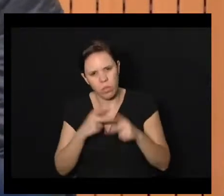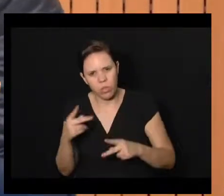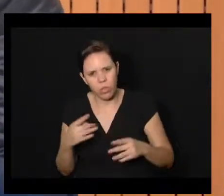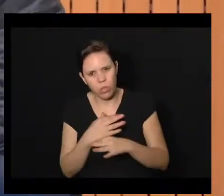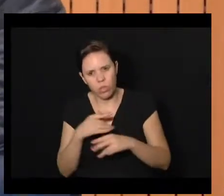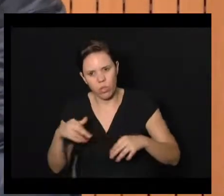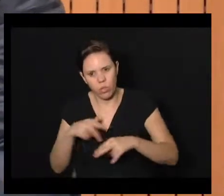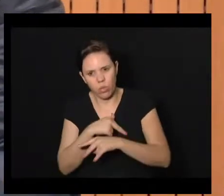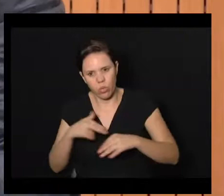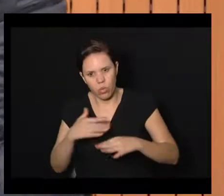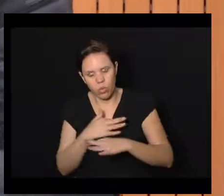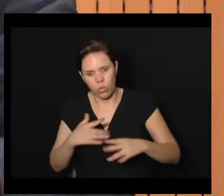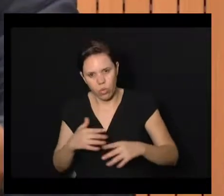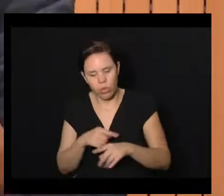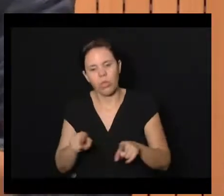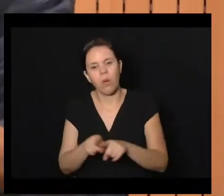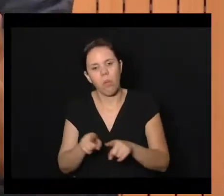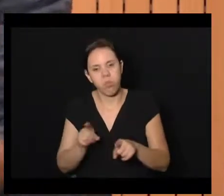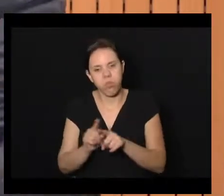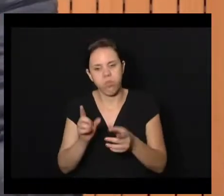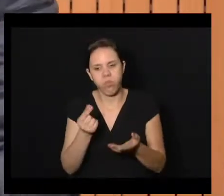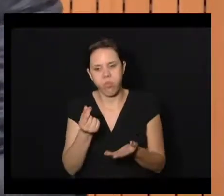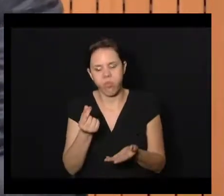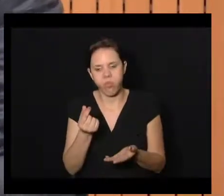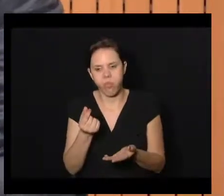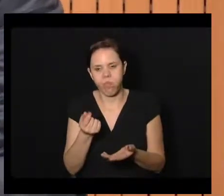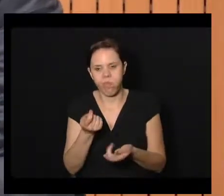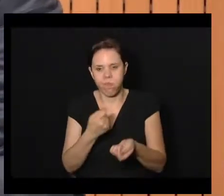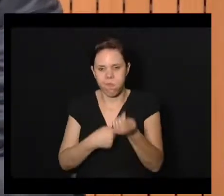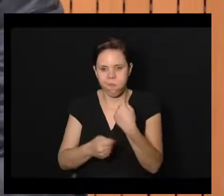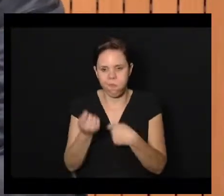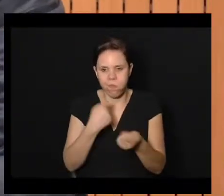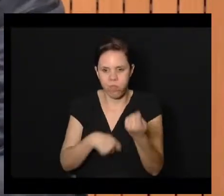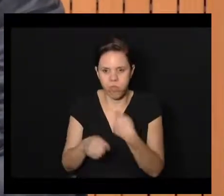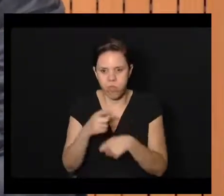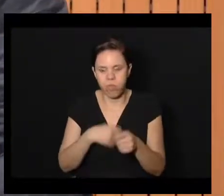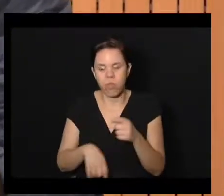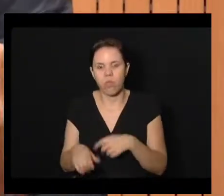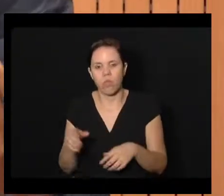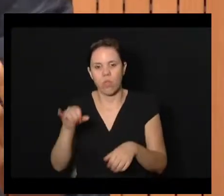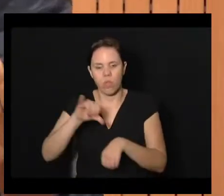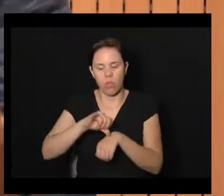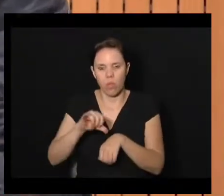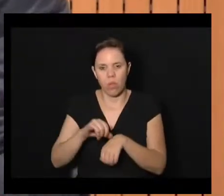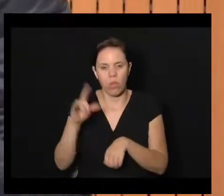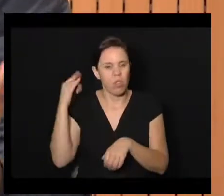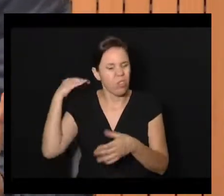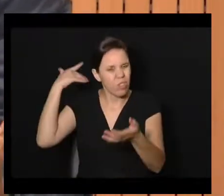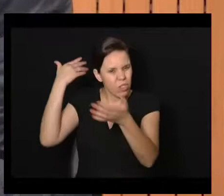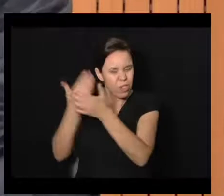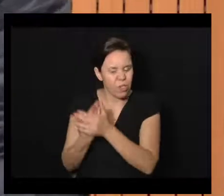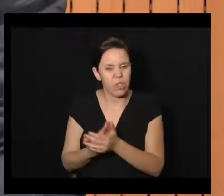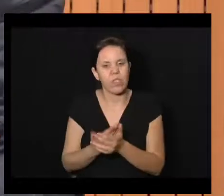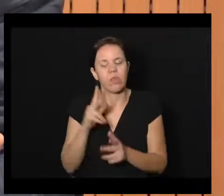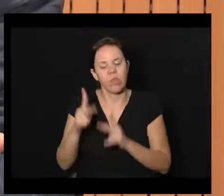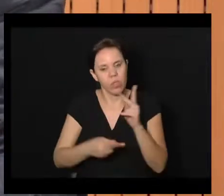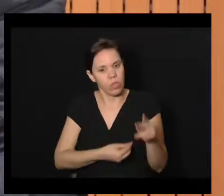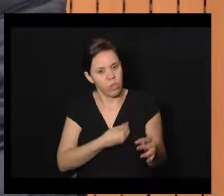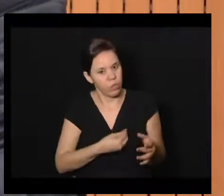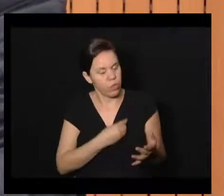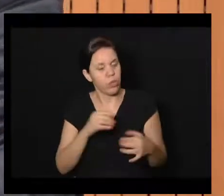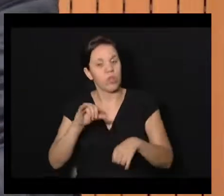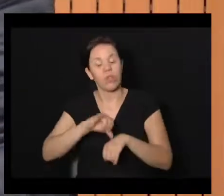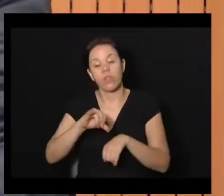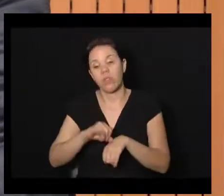circula junto dinheiro geralmente os centros locais muito ricos historicamente as pessoas geralmente elas ficam no centro e no caso de